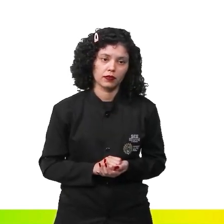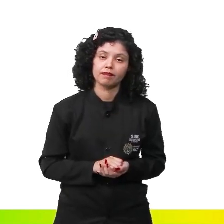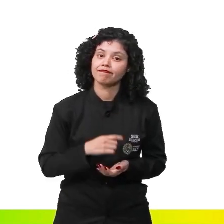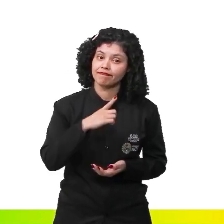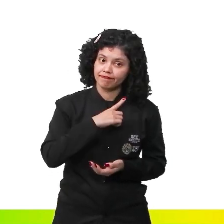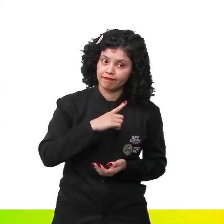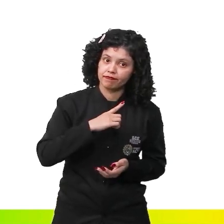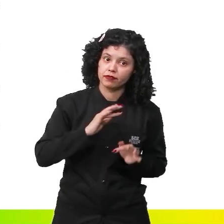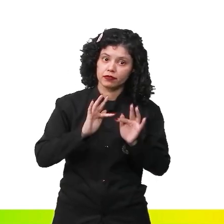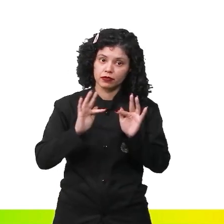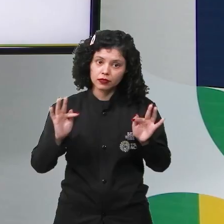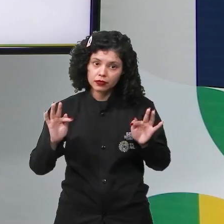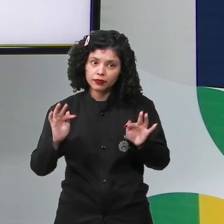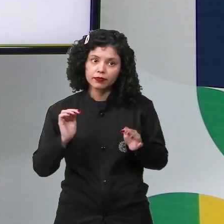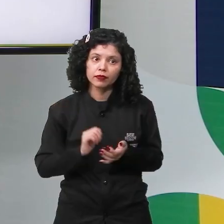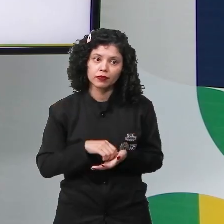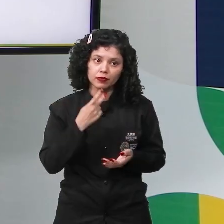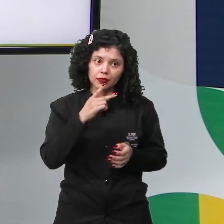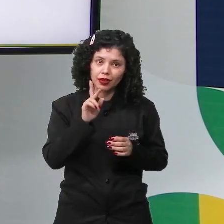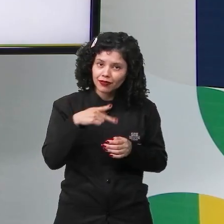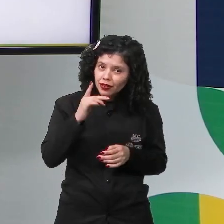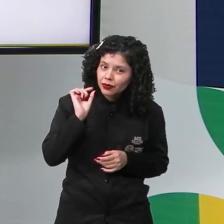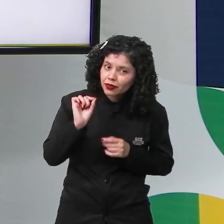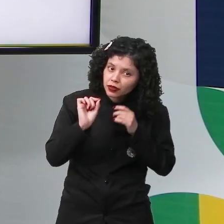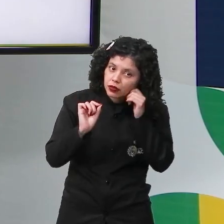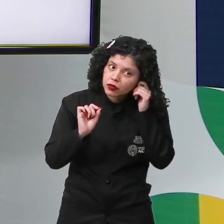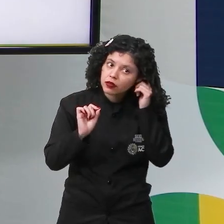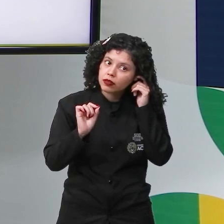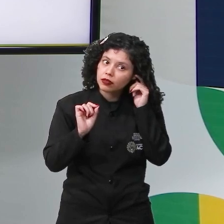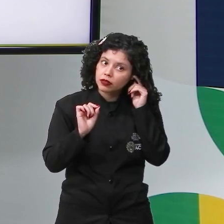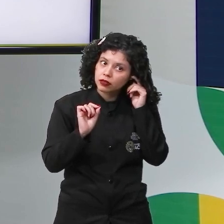gravidade dessa questão. Ela afirma,